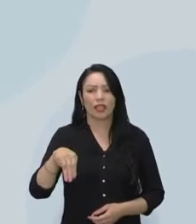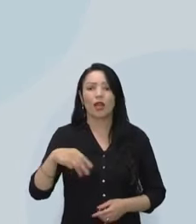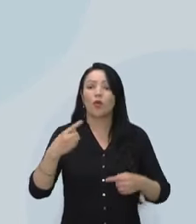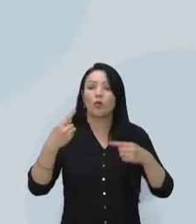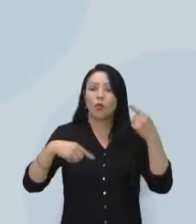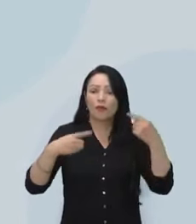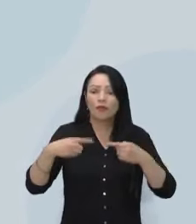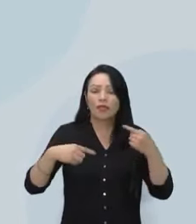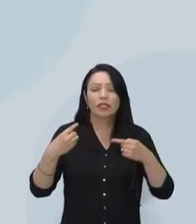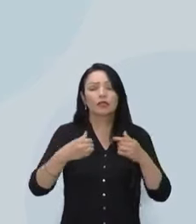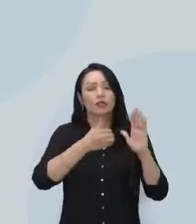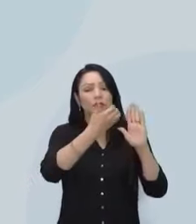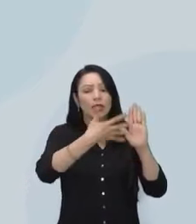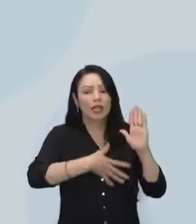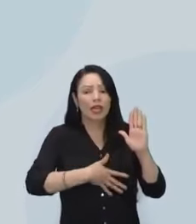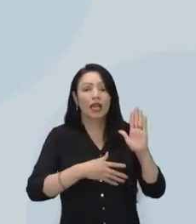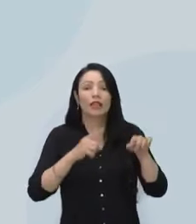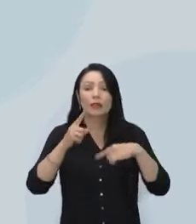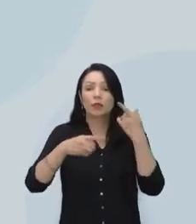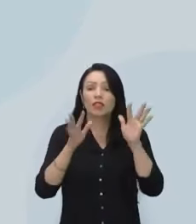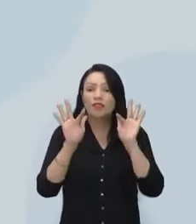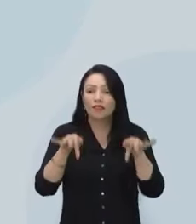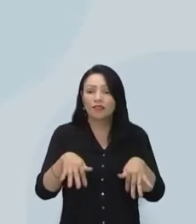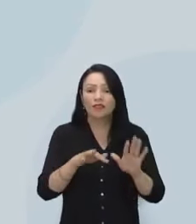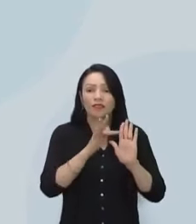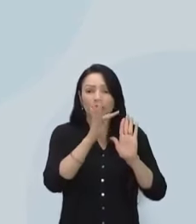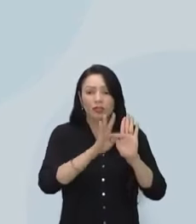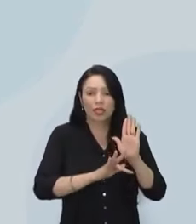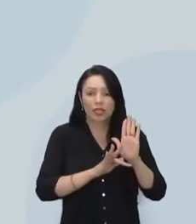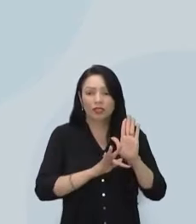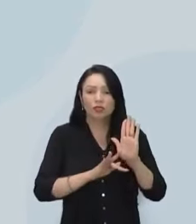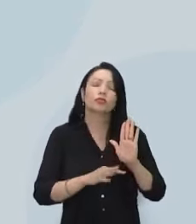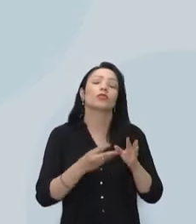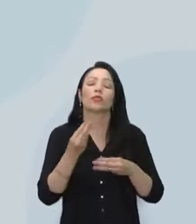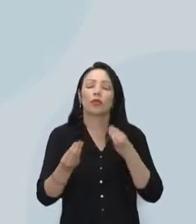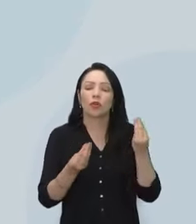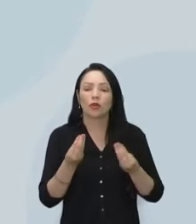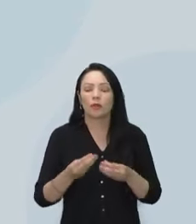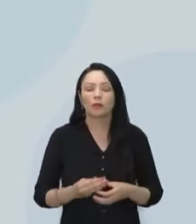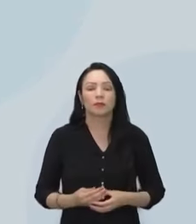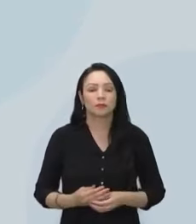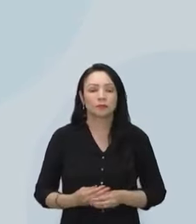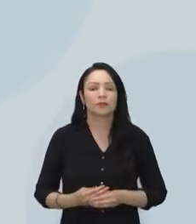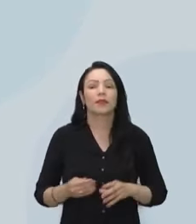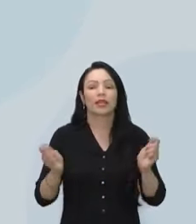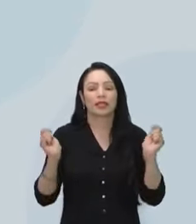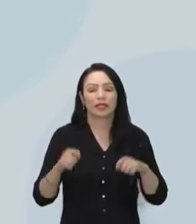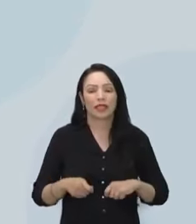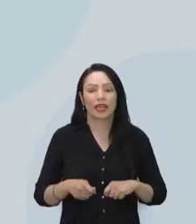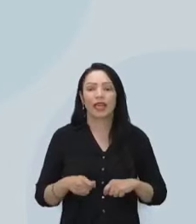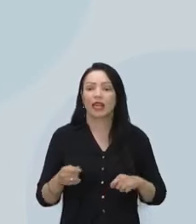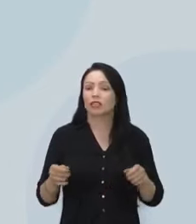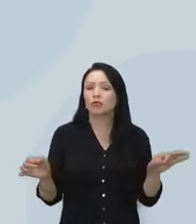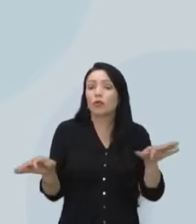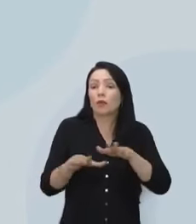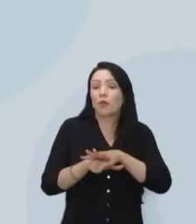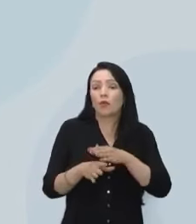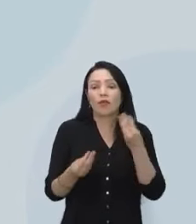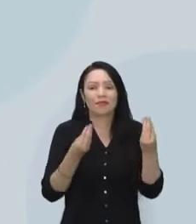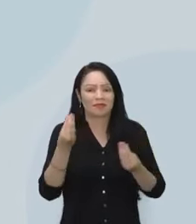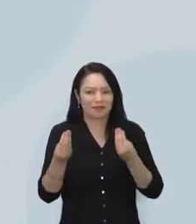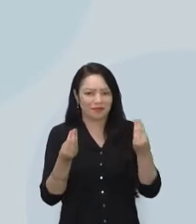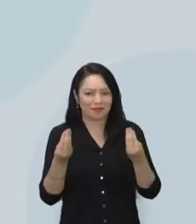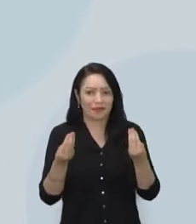conflito, a finalização do texto, né, a conclusão do texto ali, mostrando como que tudo termina,